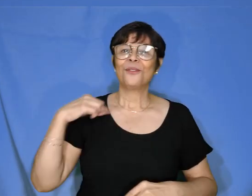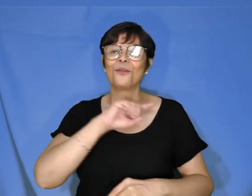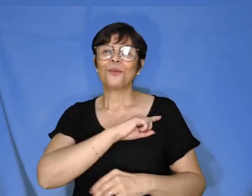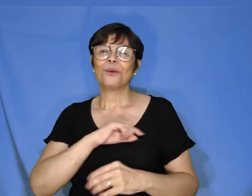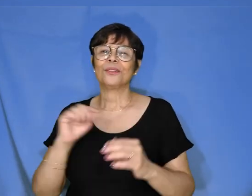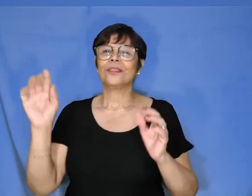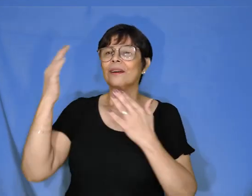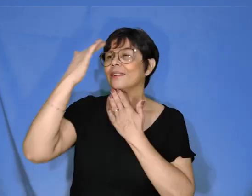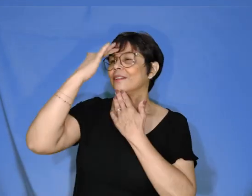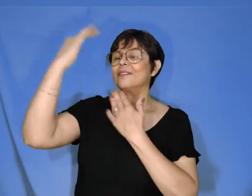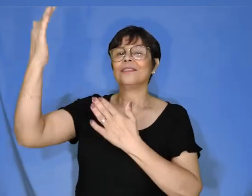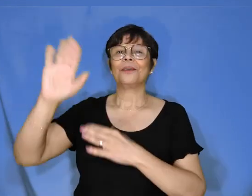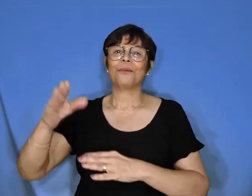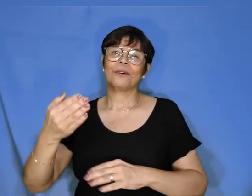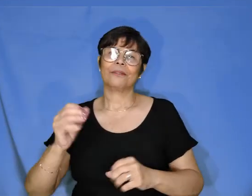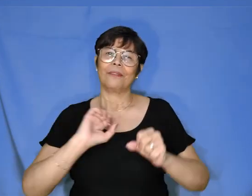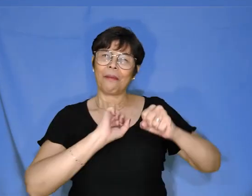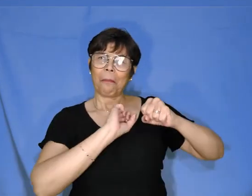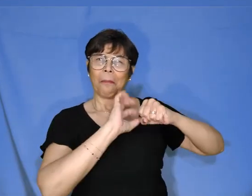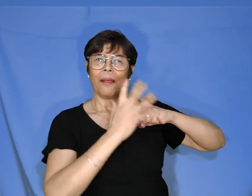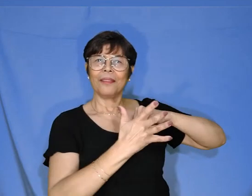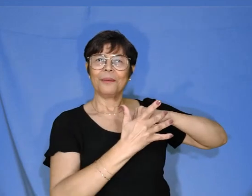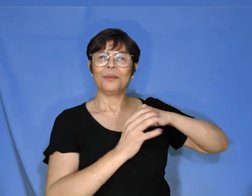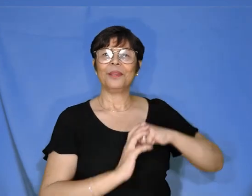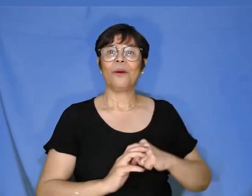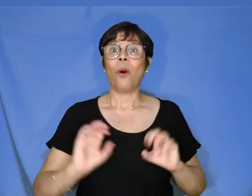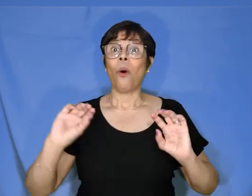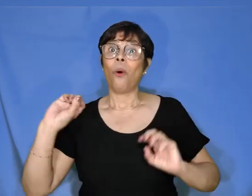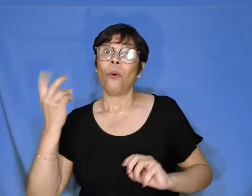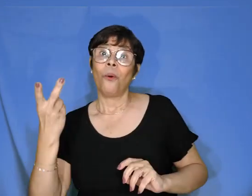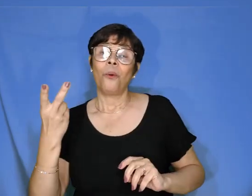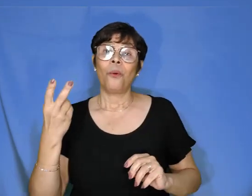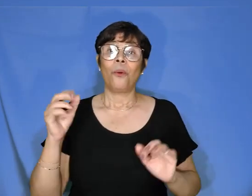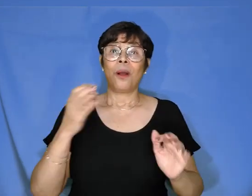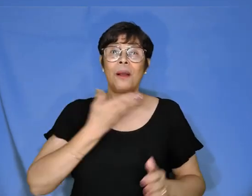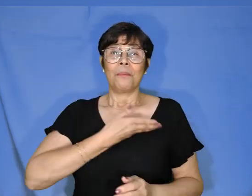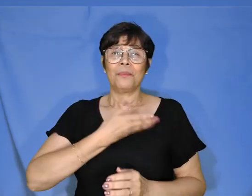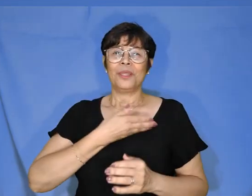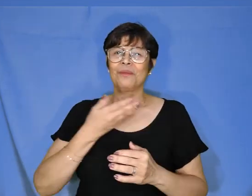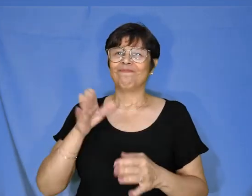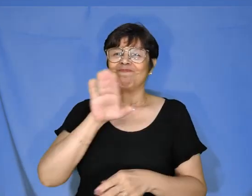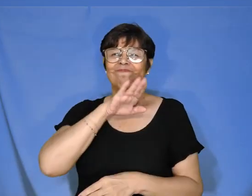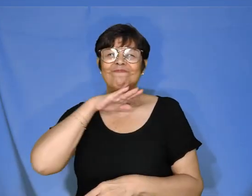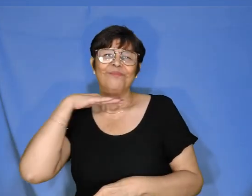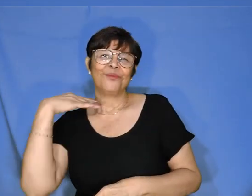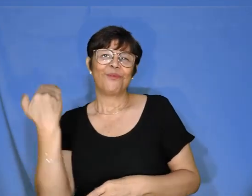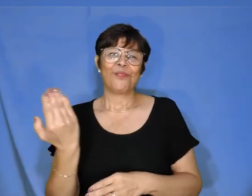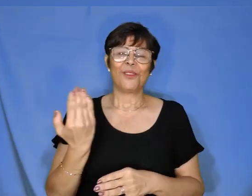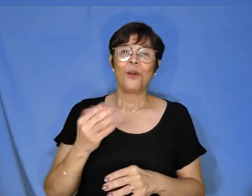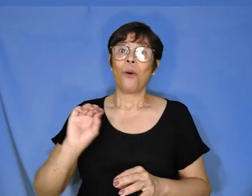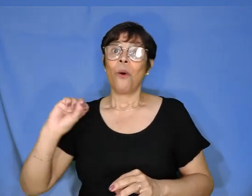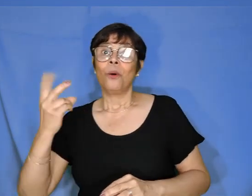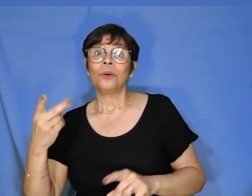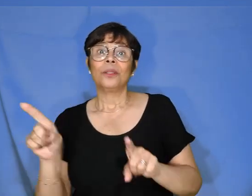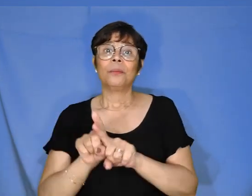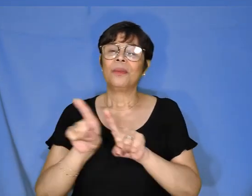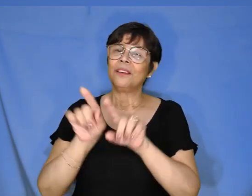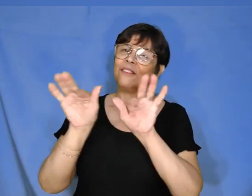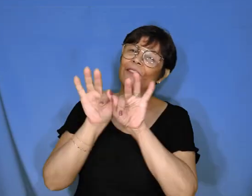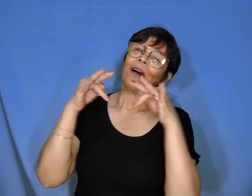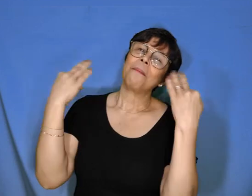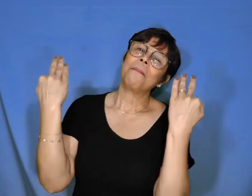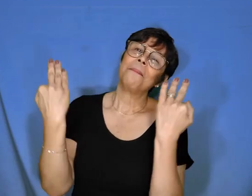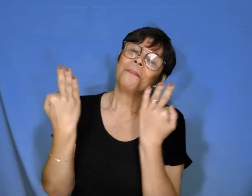é difícil dar graças a Deus pelos amigos que perdemos, pelos parentes que perdemos, é muito difícil, muito